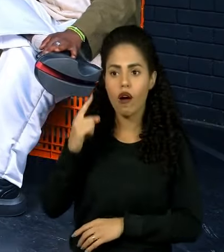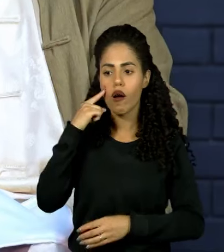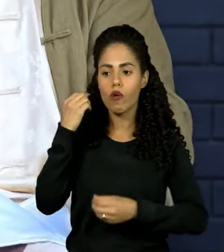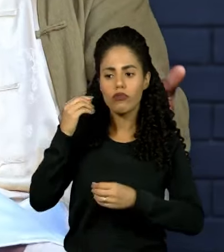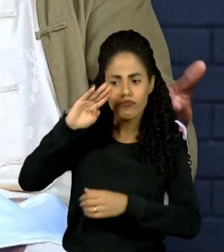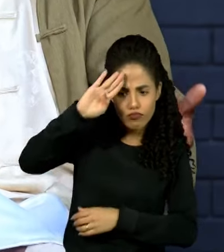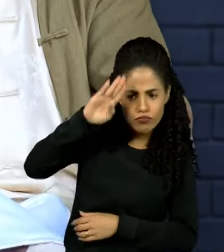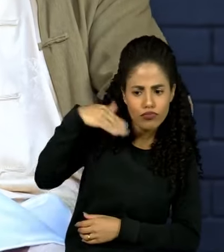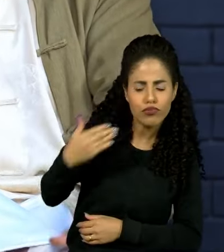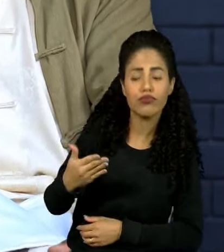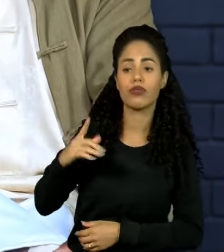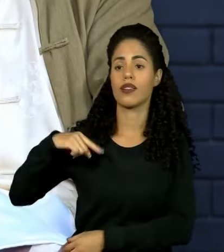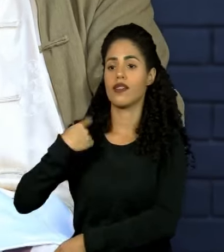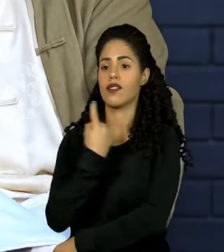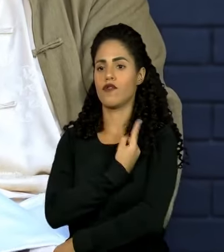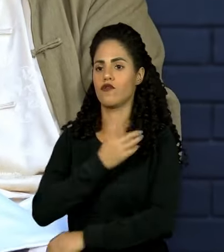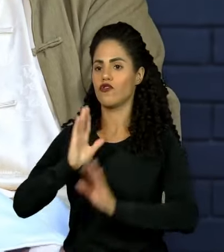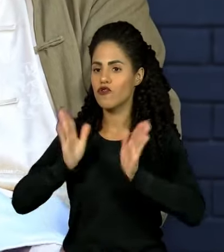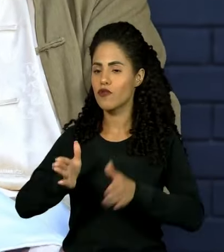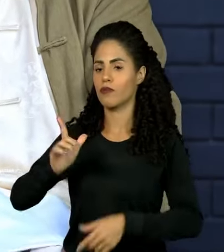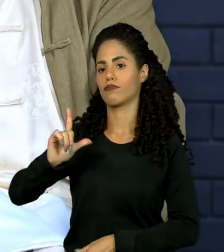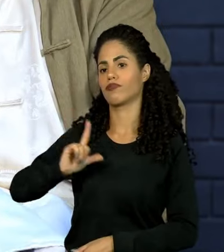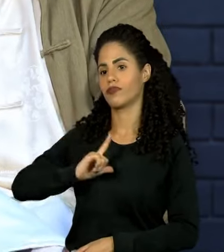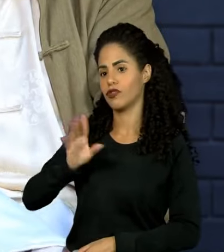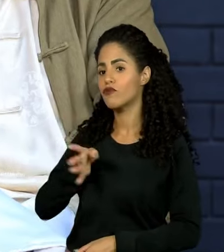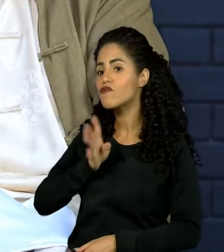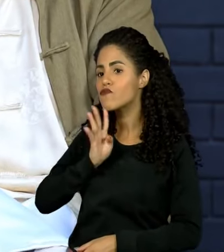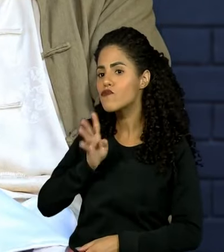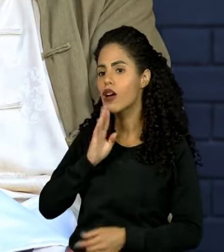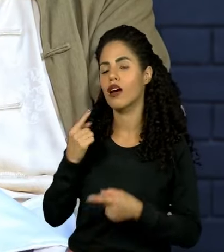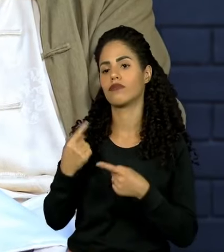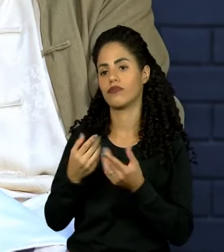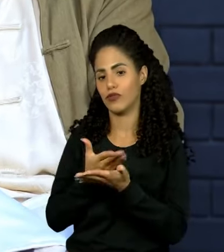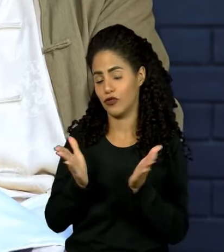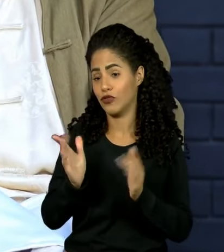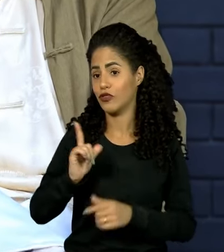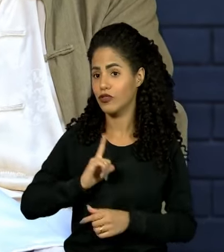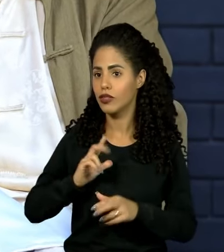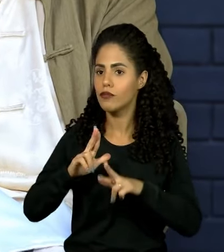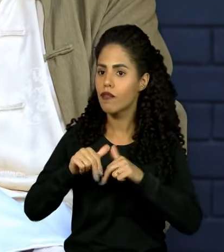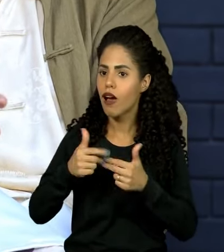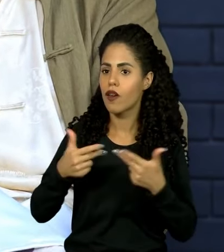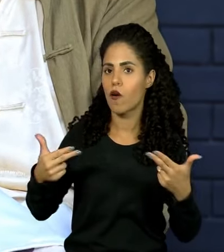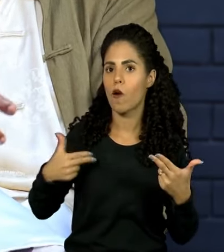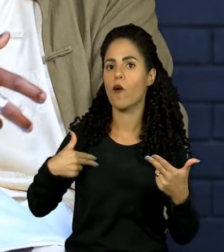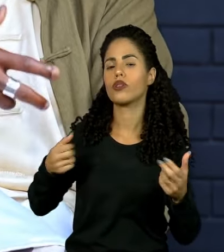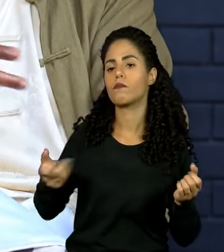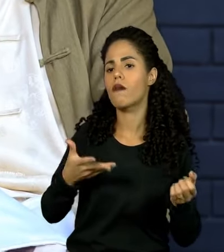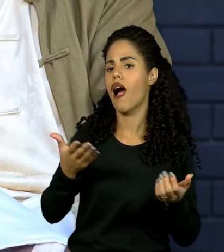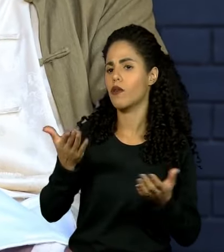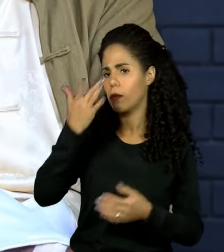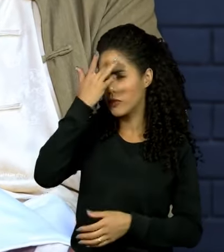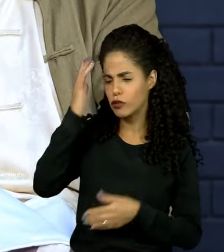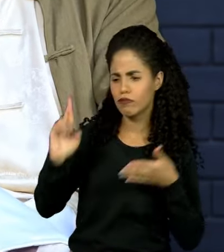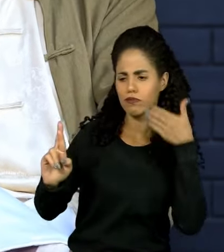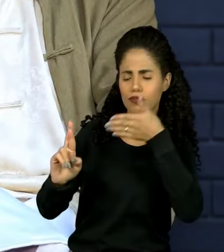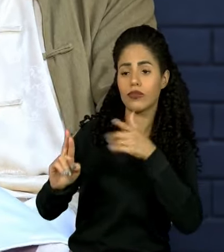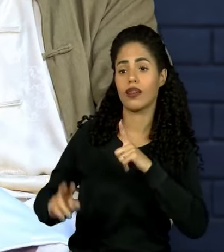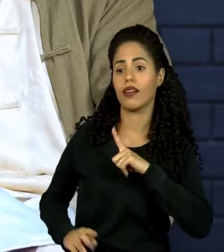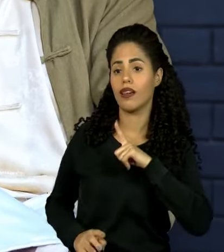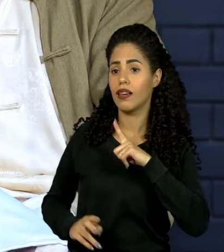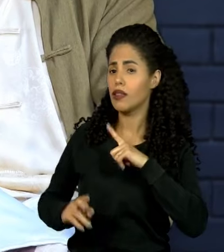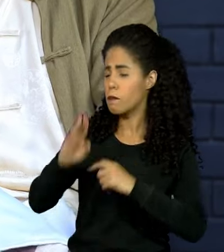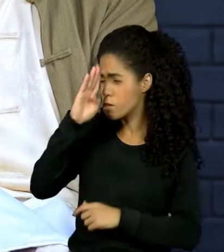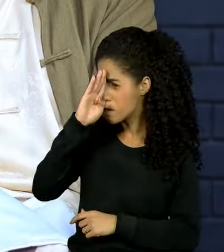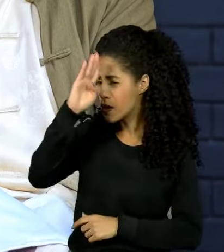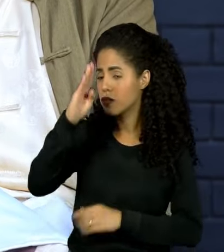rio que todos nós já conhecíamos muito por conta da kutne né Por Conta do Don Filó que é uma figura icônica que é um dos